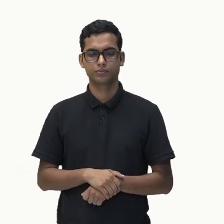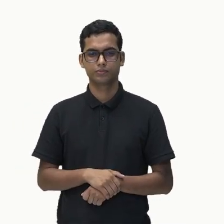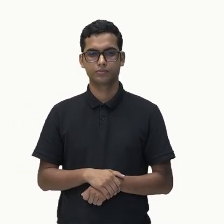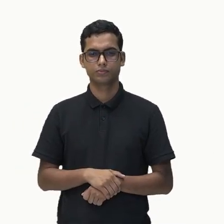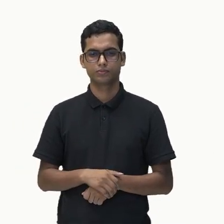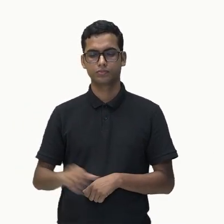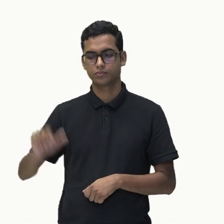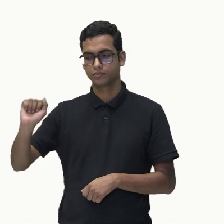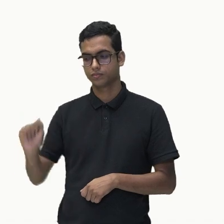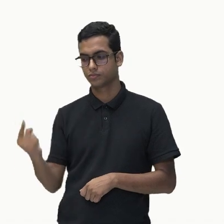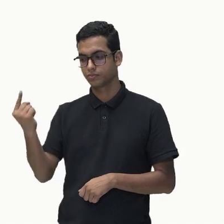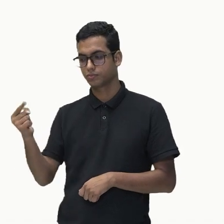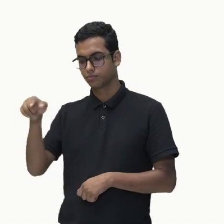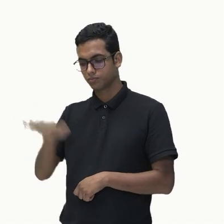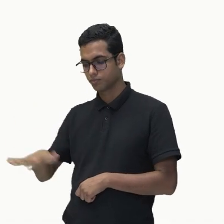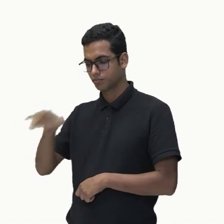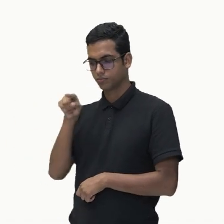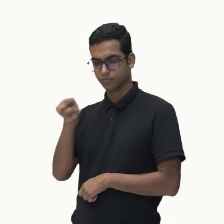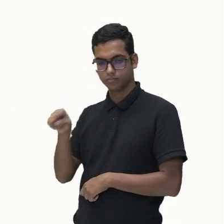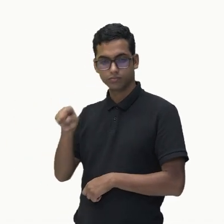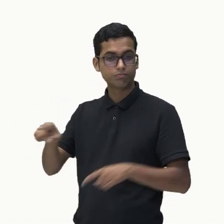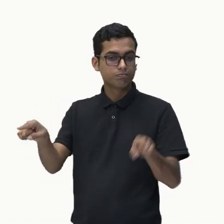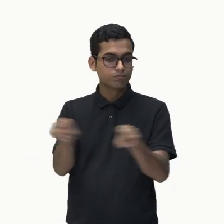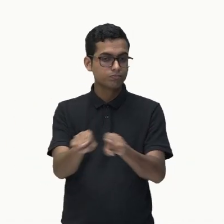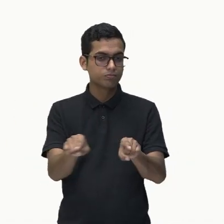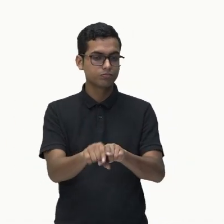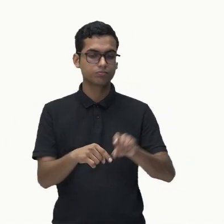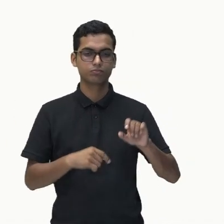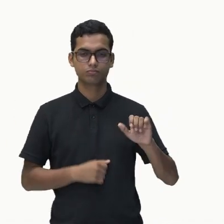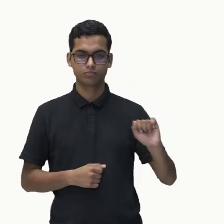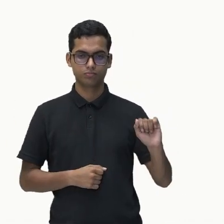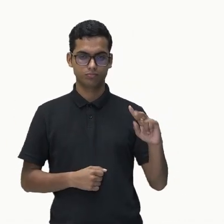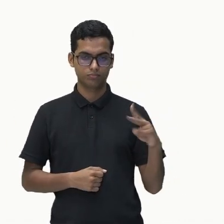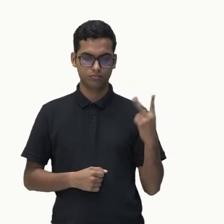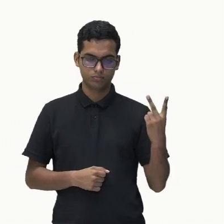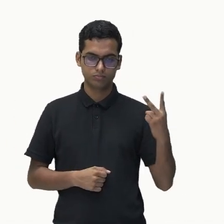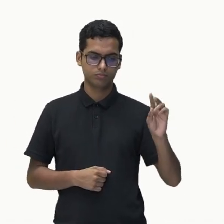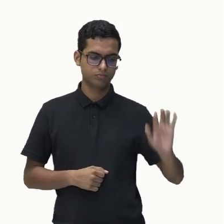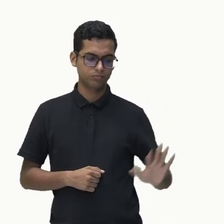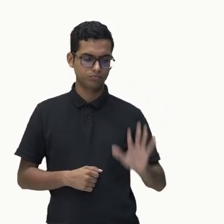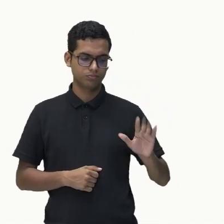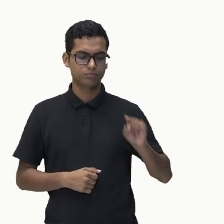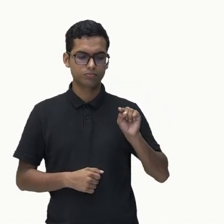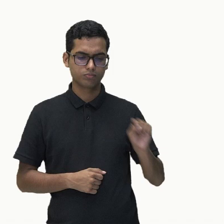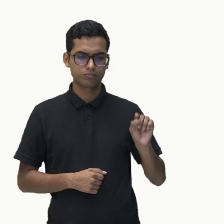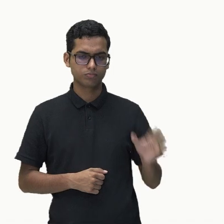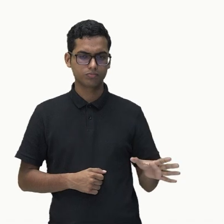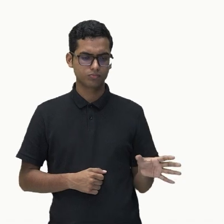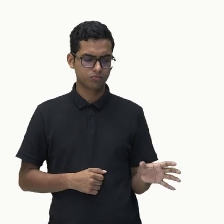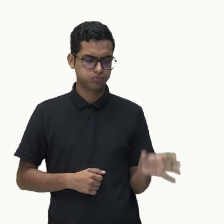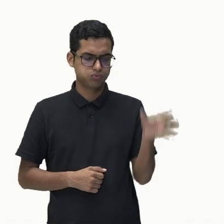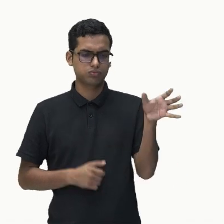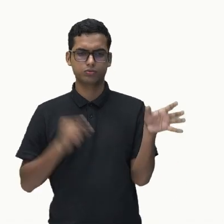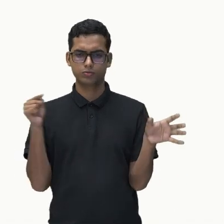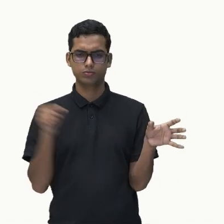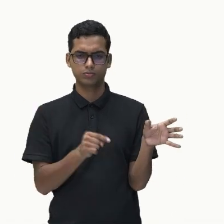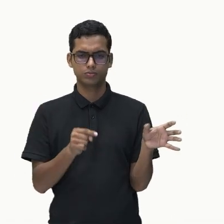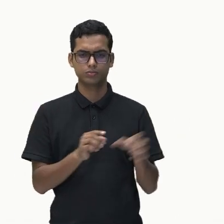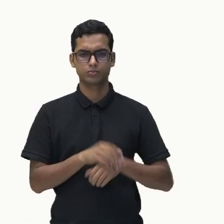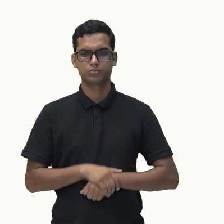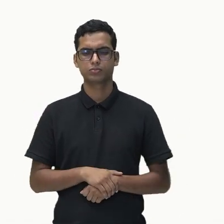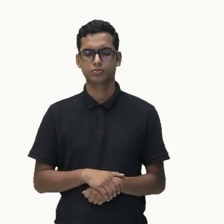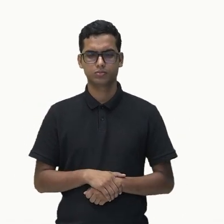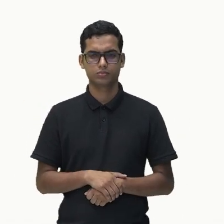área menor, a gente vai chamar essa área aqui de A1, tá? E uma área maior que a gente vai chamar aqui A2,